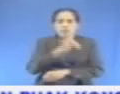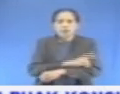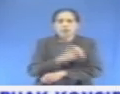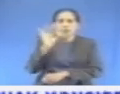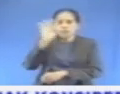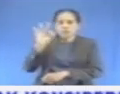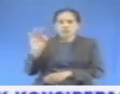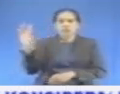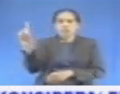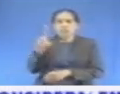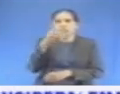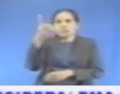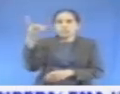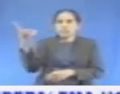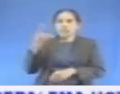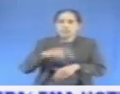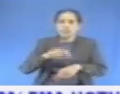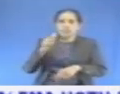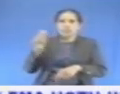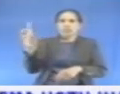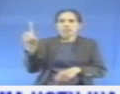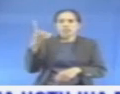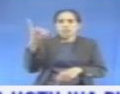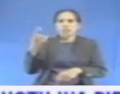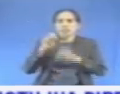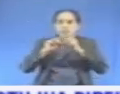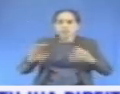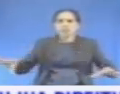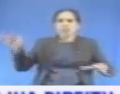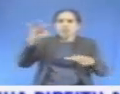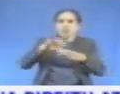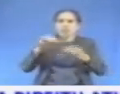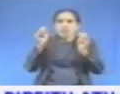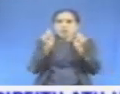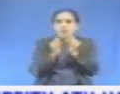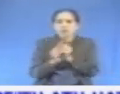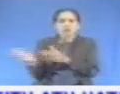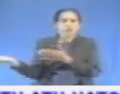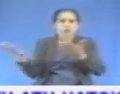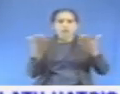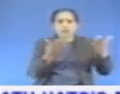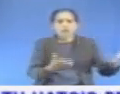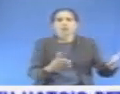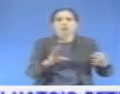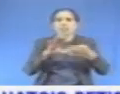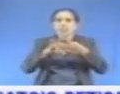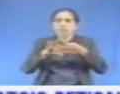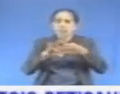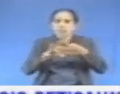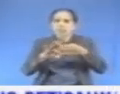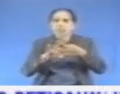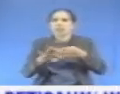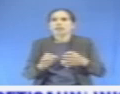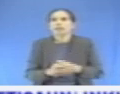Dader, militantes russi partido nebelá com eleição, se concentra Hamutu Kodilori petição para chefe Estado.